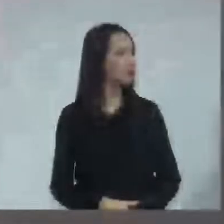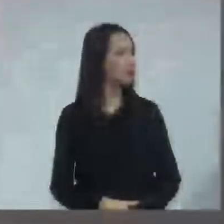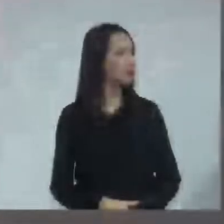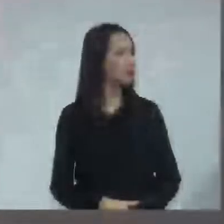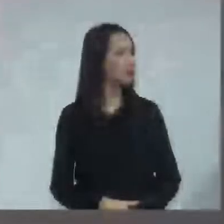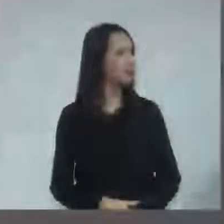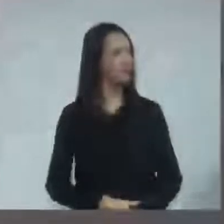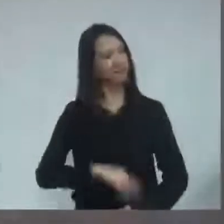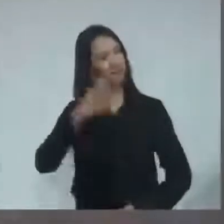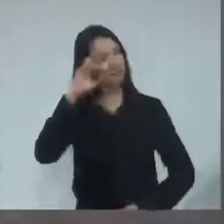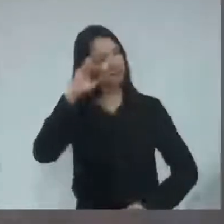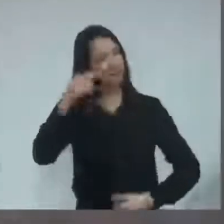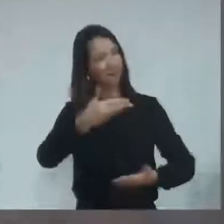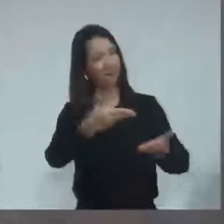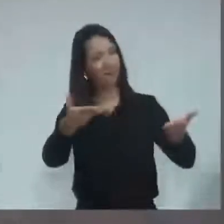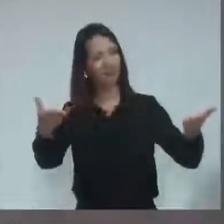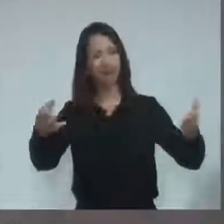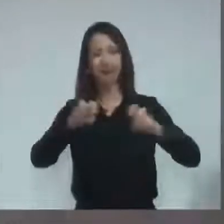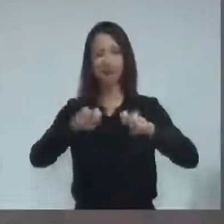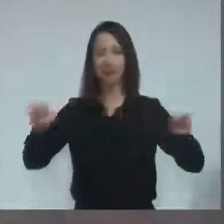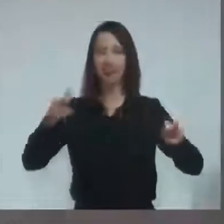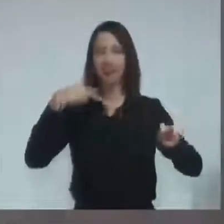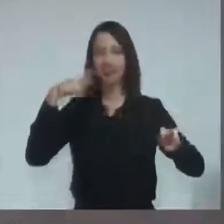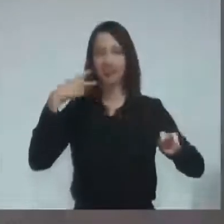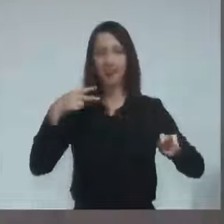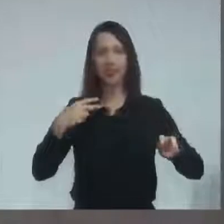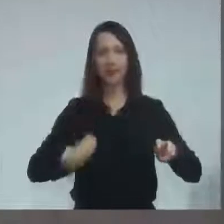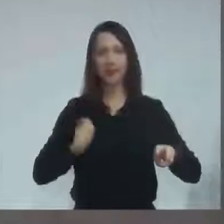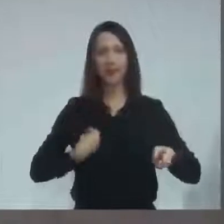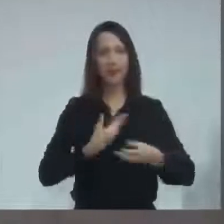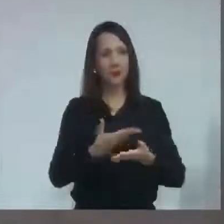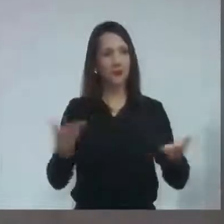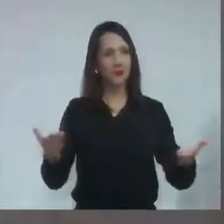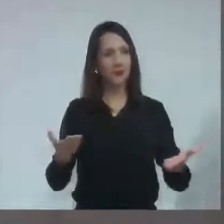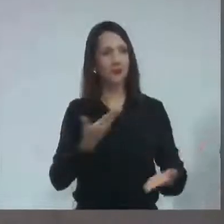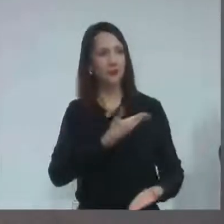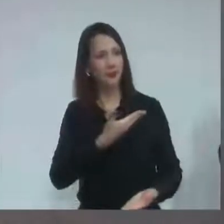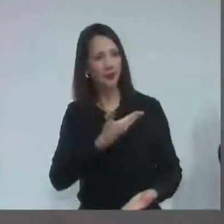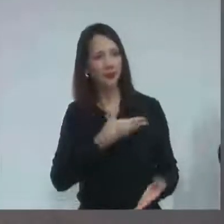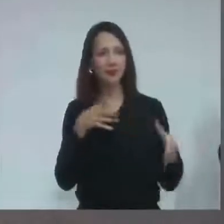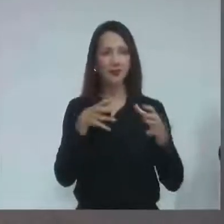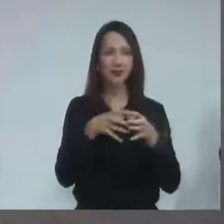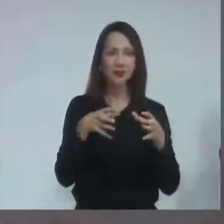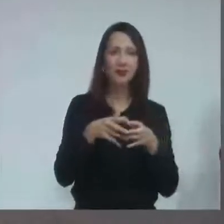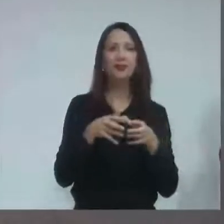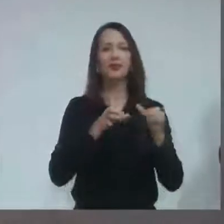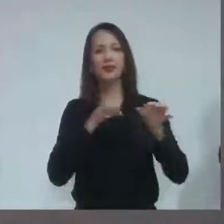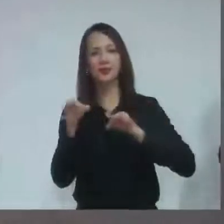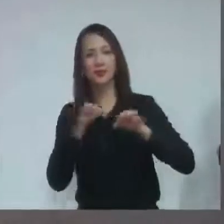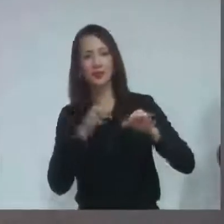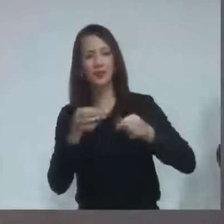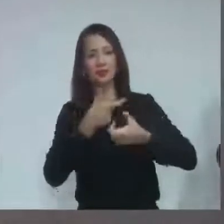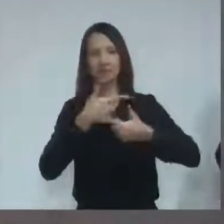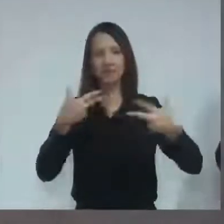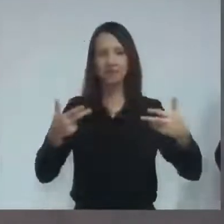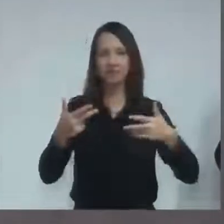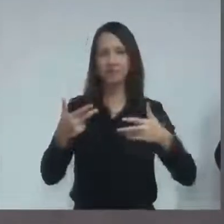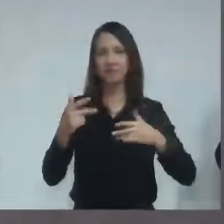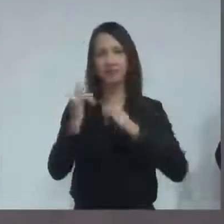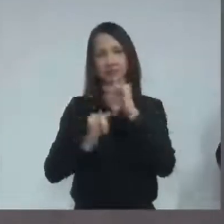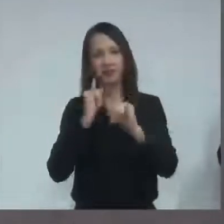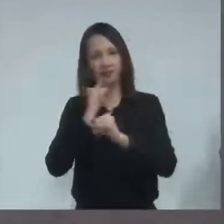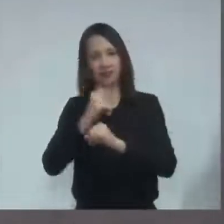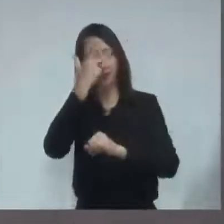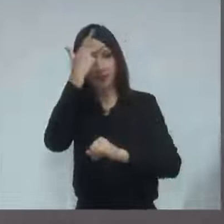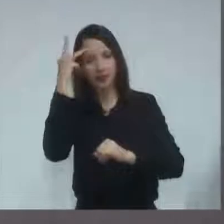senhores parlamentares, público presente, diversos amigos, entidades, grupos organizados, internautas, a todos, boa